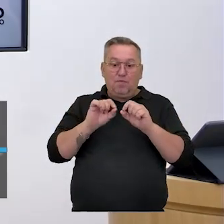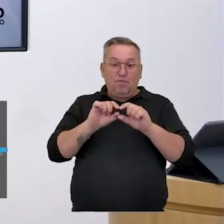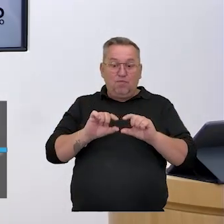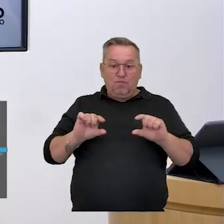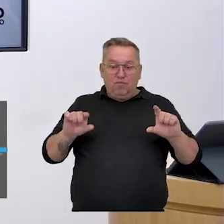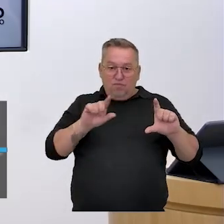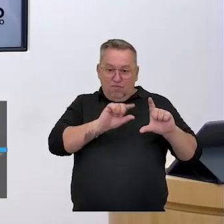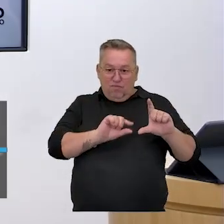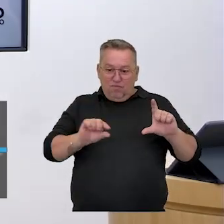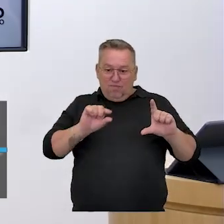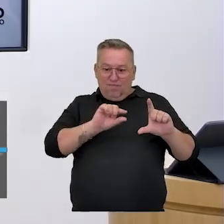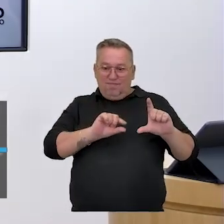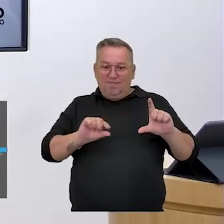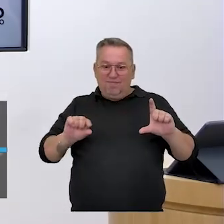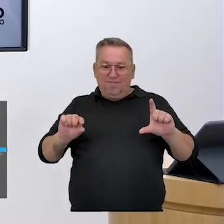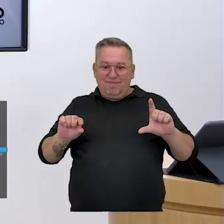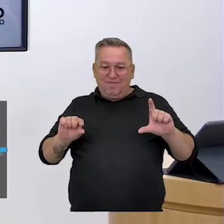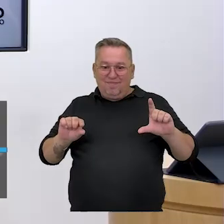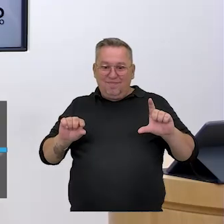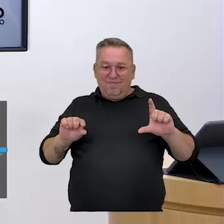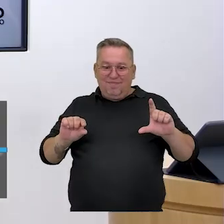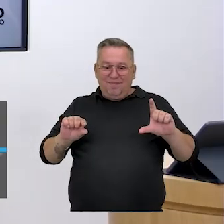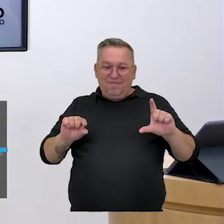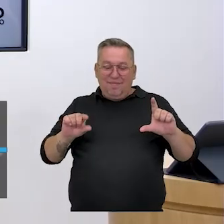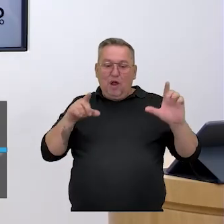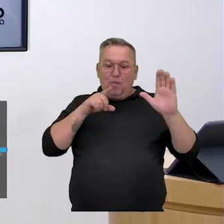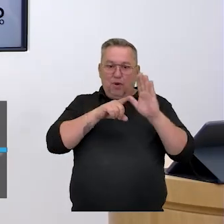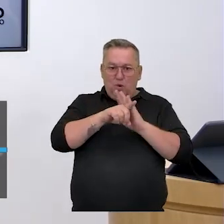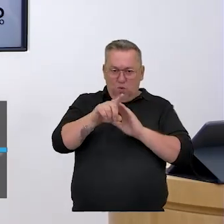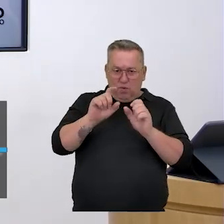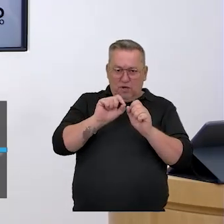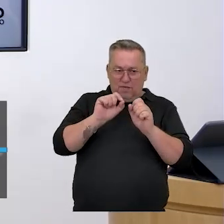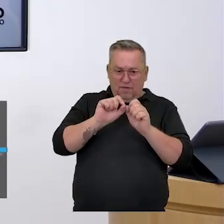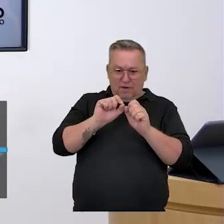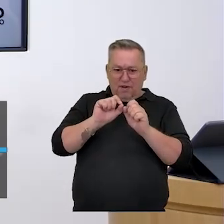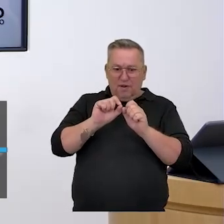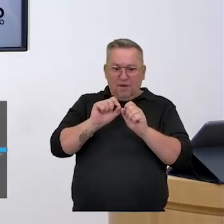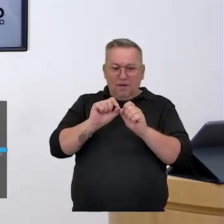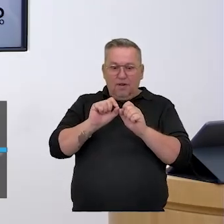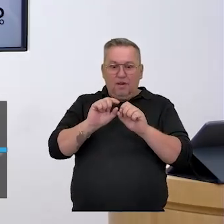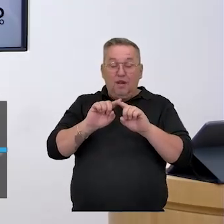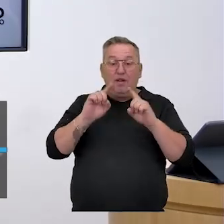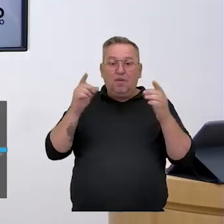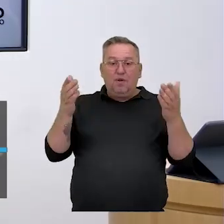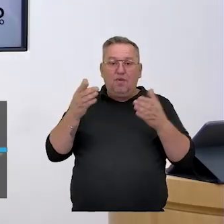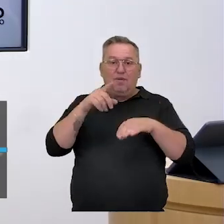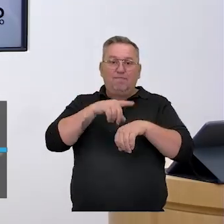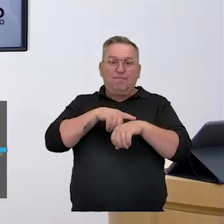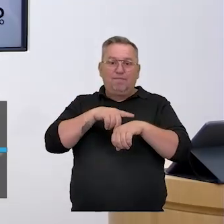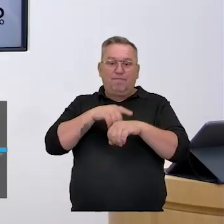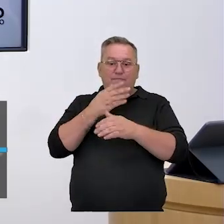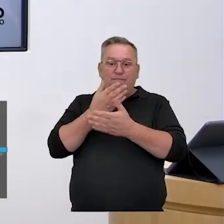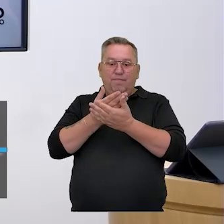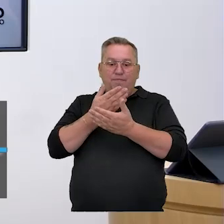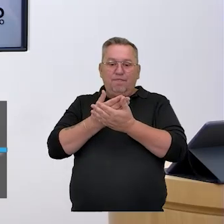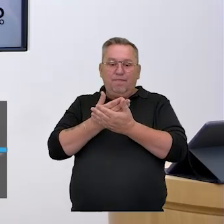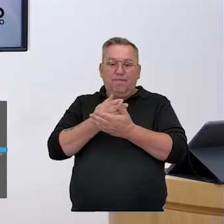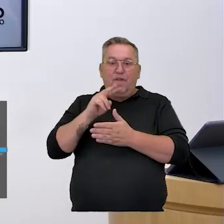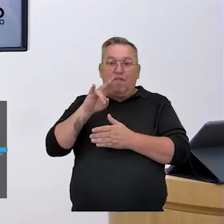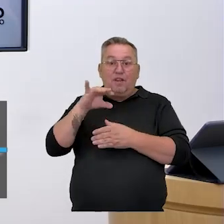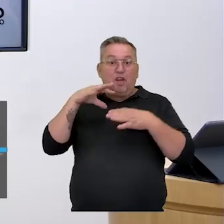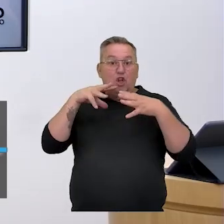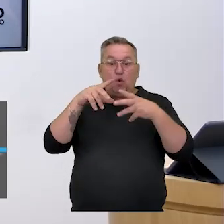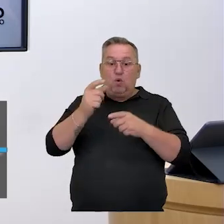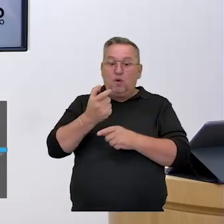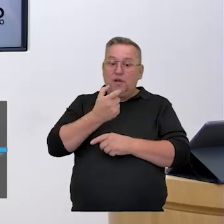numa legenda, né? Vai aparecer o GC aqui embaixo, vai aparecer aqui embaixo a pergunta que vai estar sendo feita, tá? Então, nesse momento agora de aula, vai ser todo em